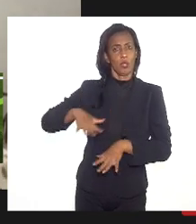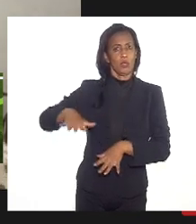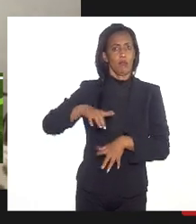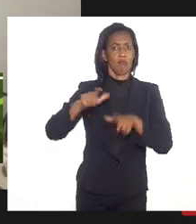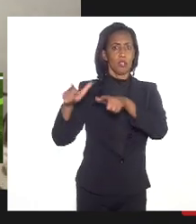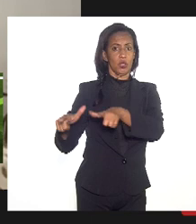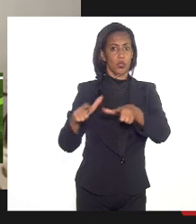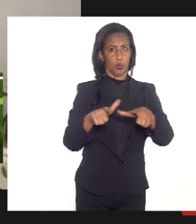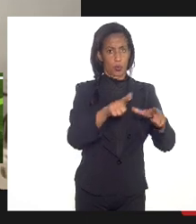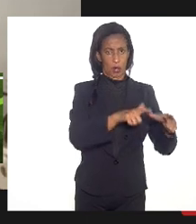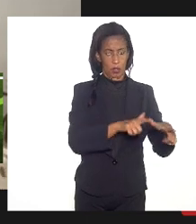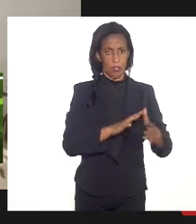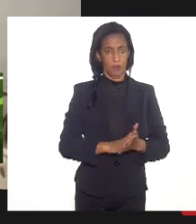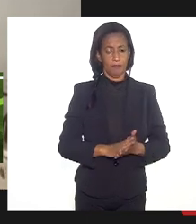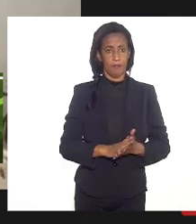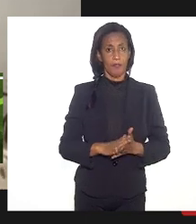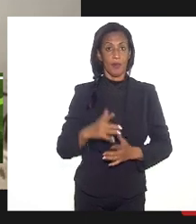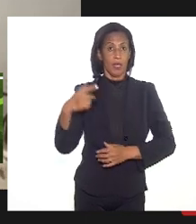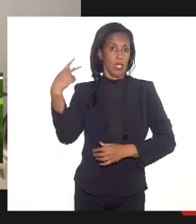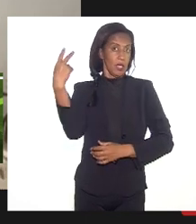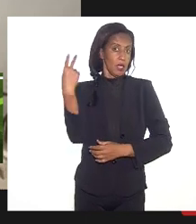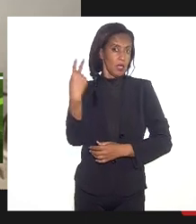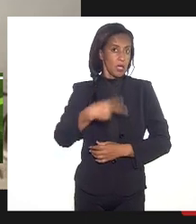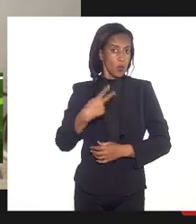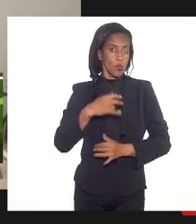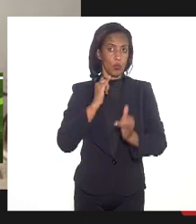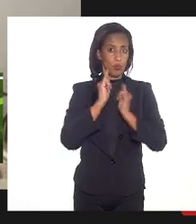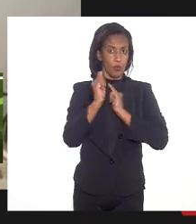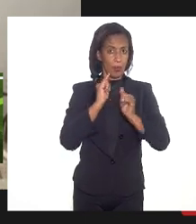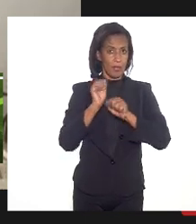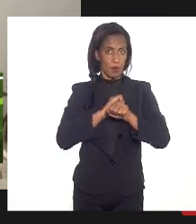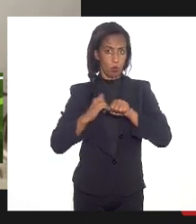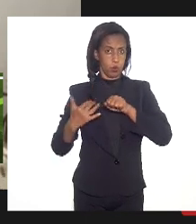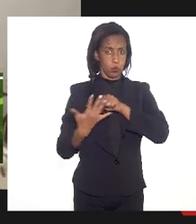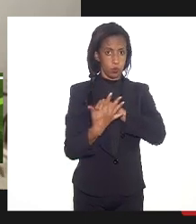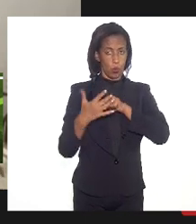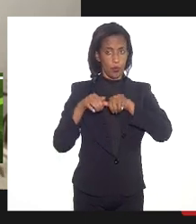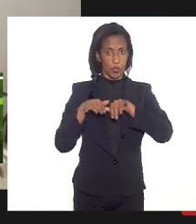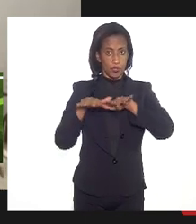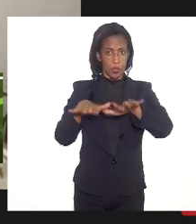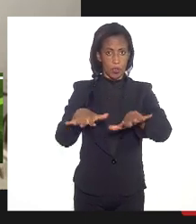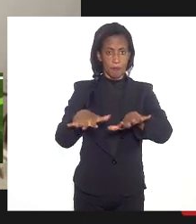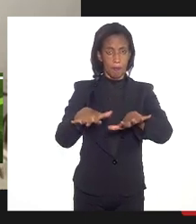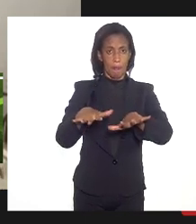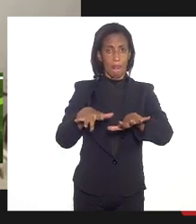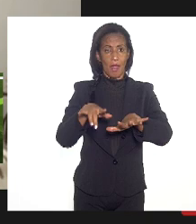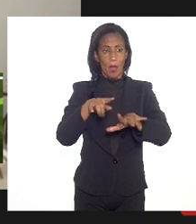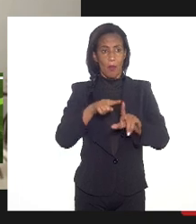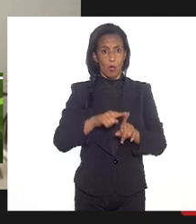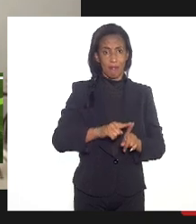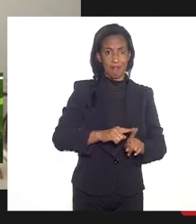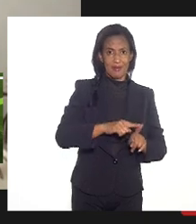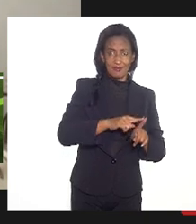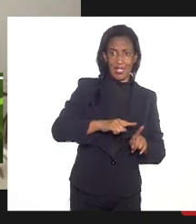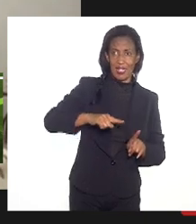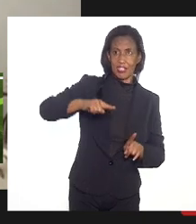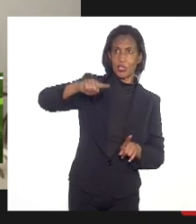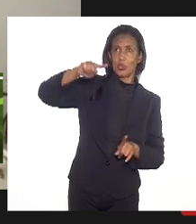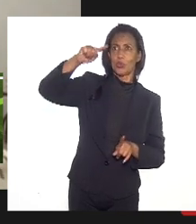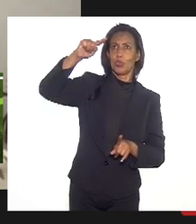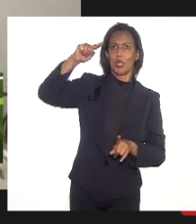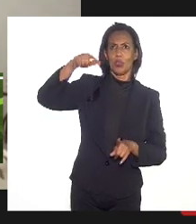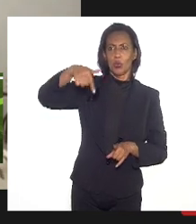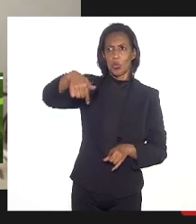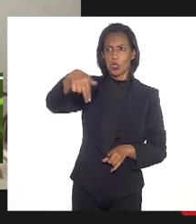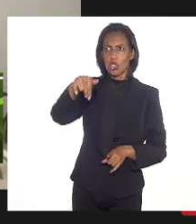territórios. Segundo dados do Observatório Covid-19 nos quilombos, a taxa de letalidade dos quilombos é de